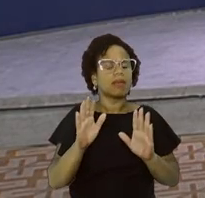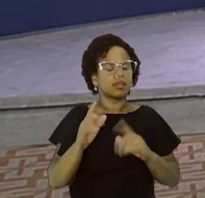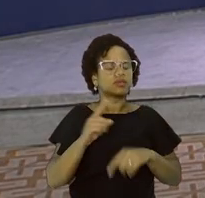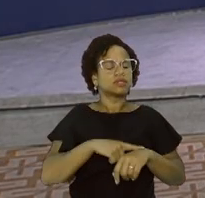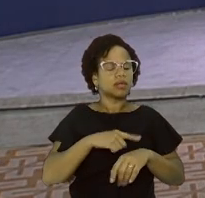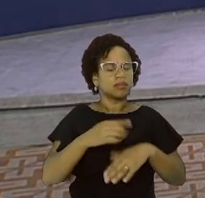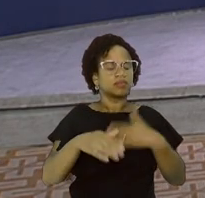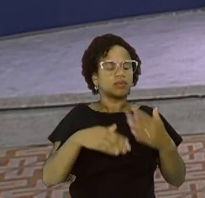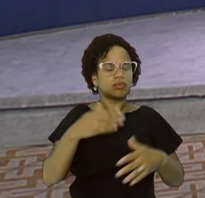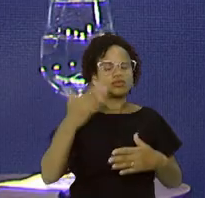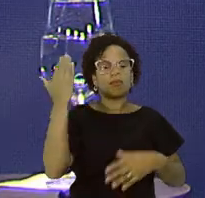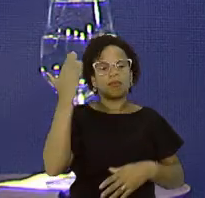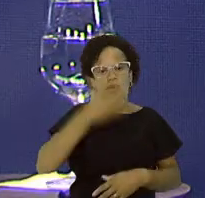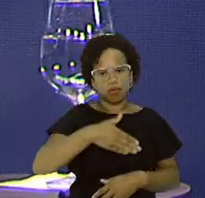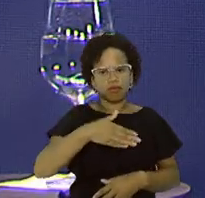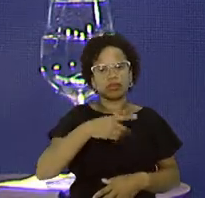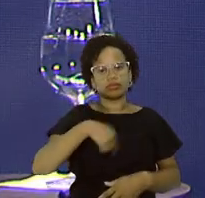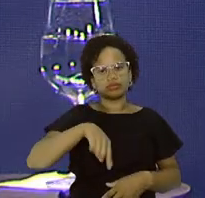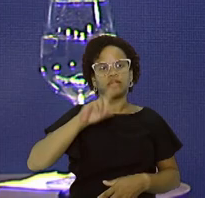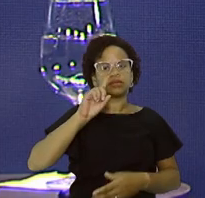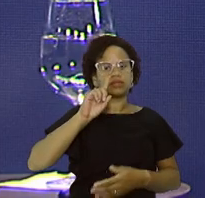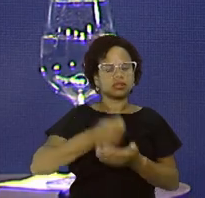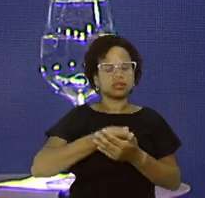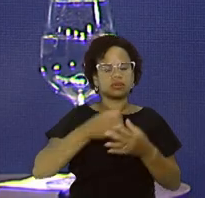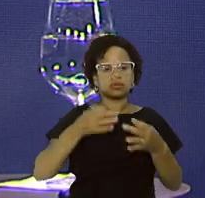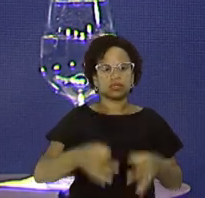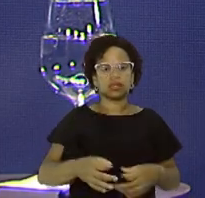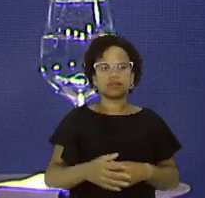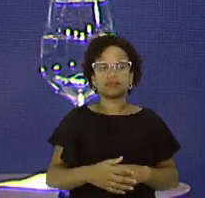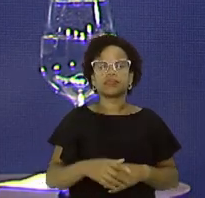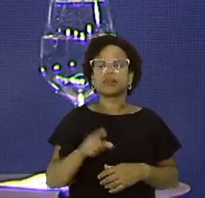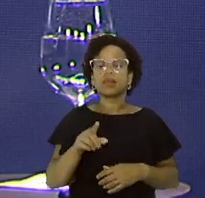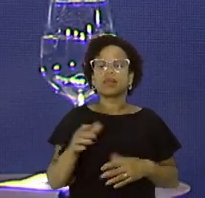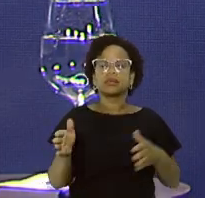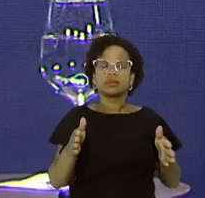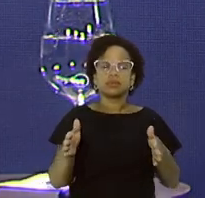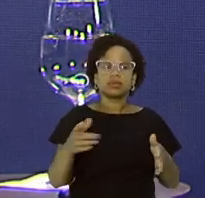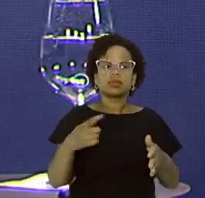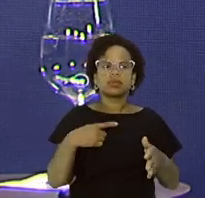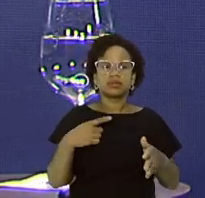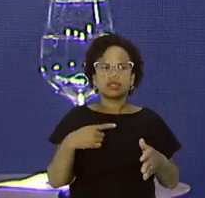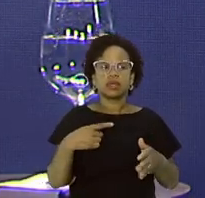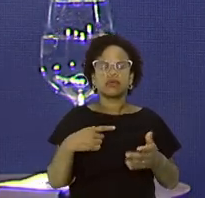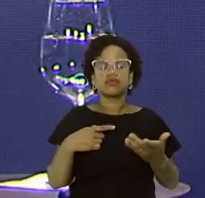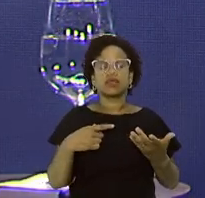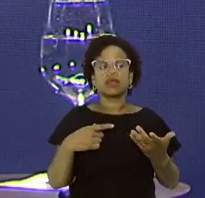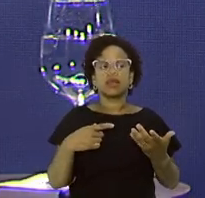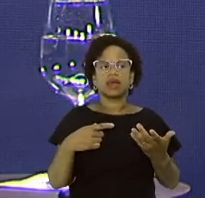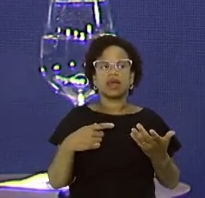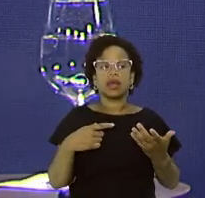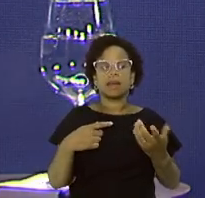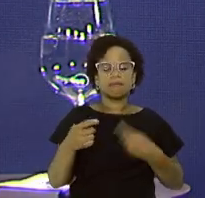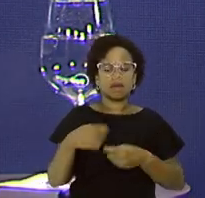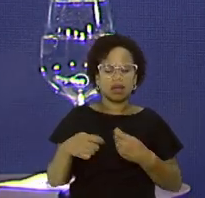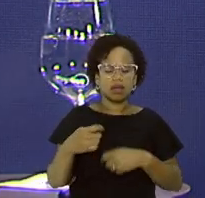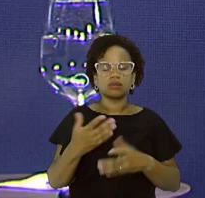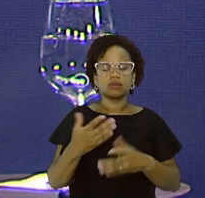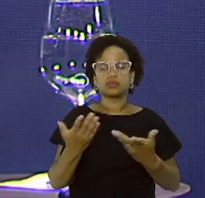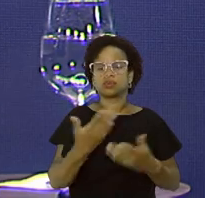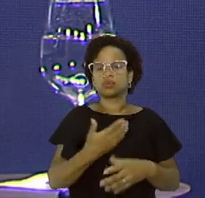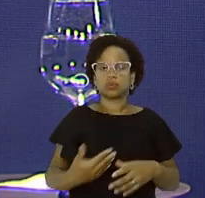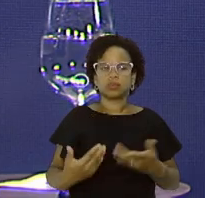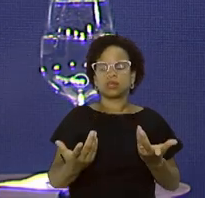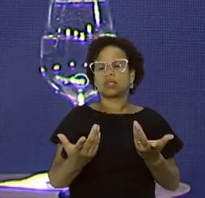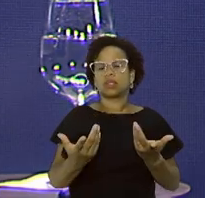e neste momento né Acho que você teve uma grande repressificação dos mercados públicos você tem a renda fixa que